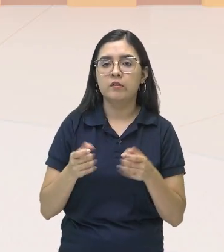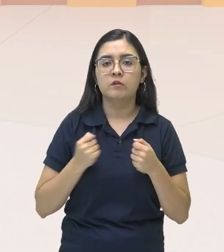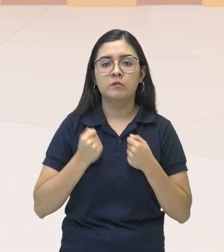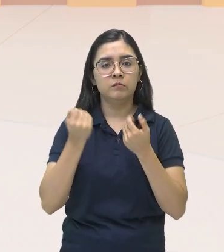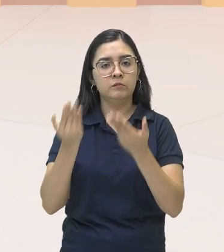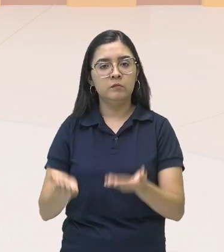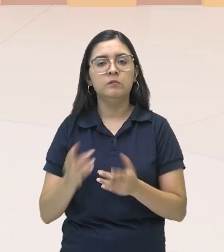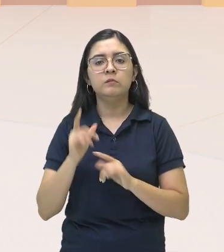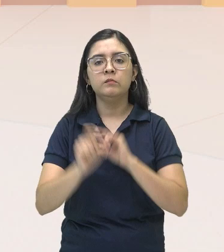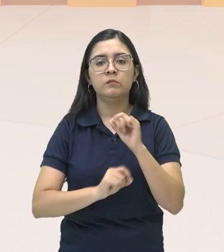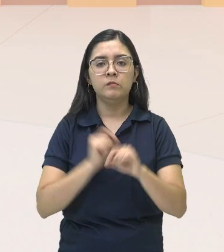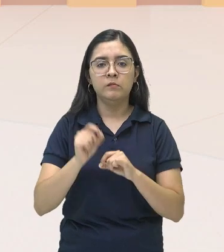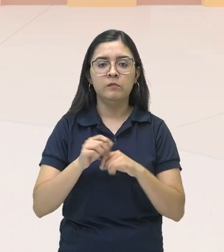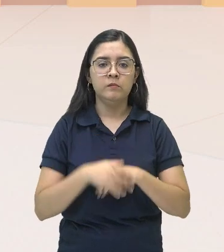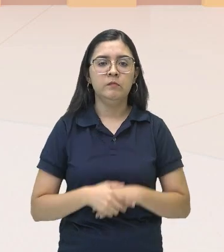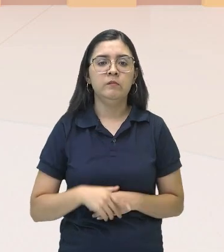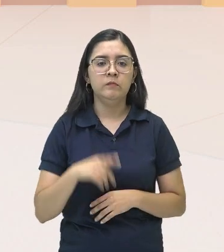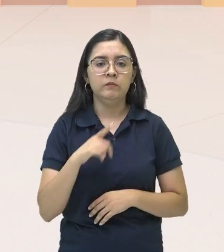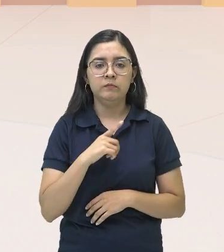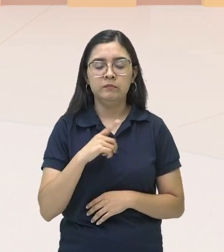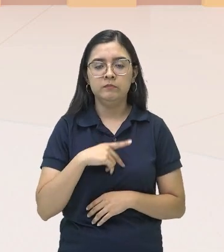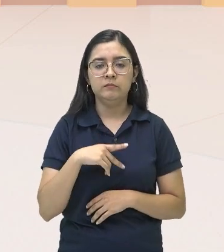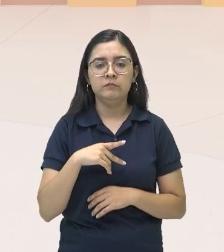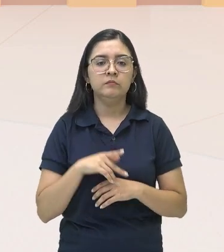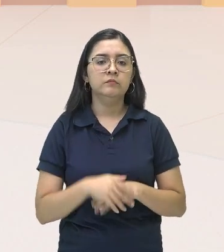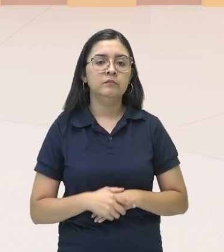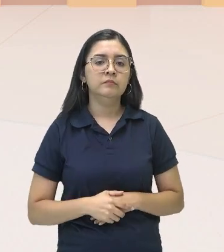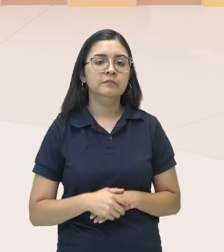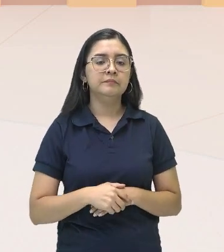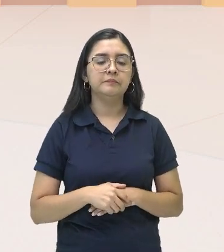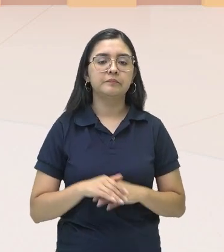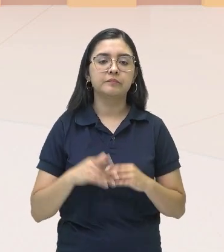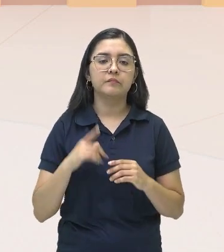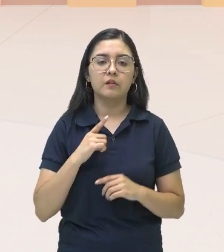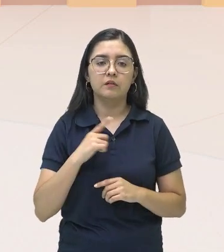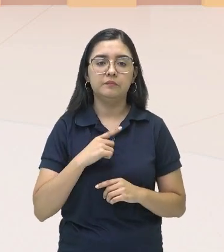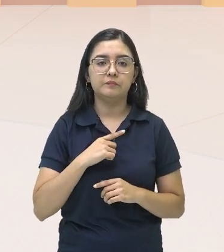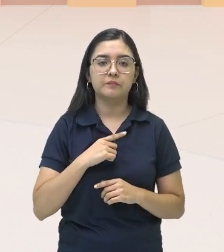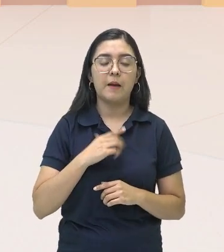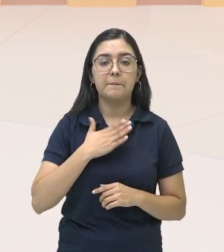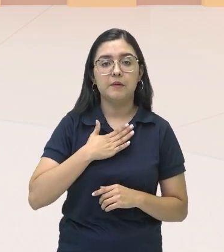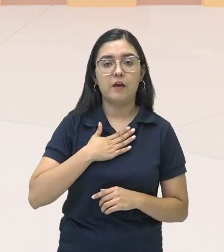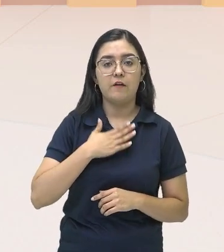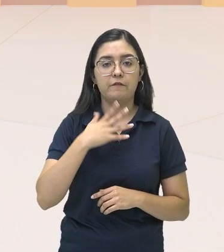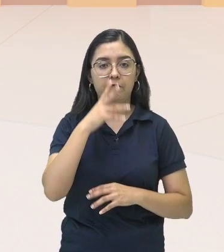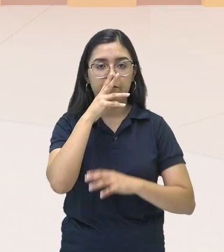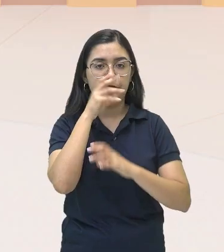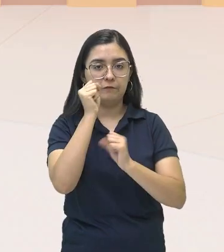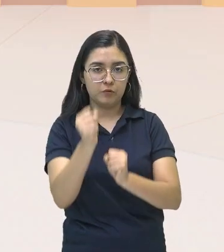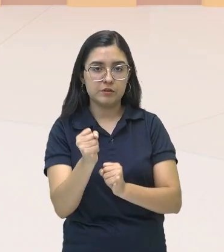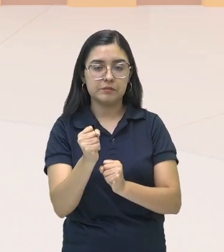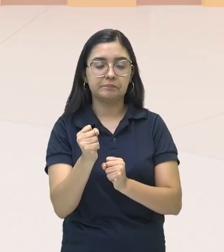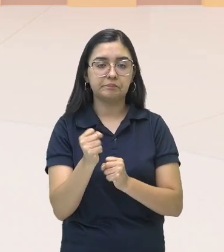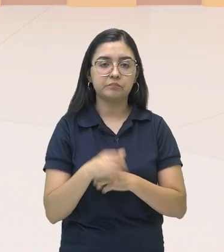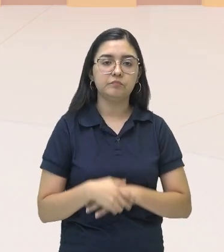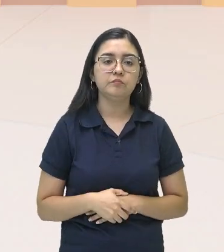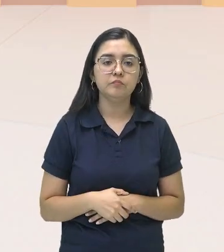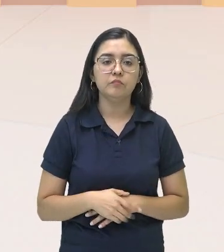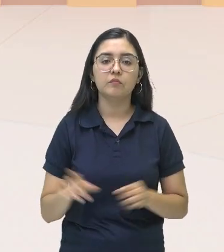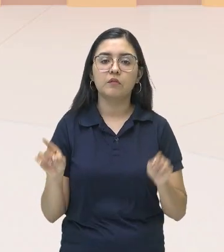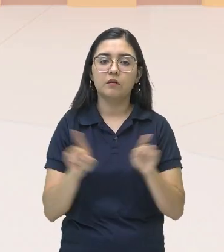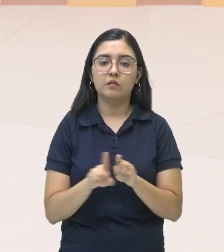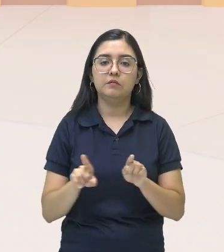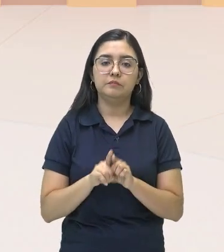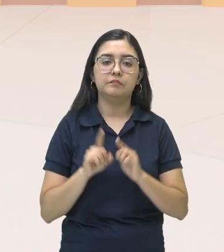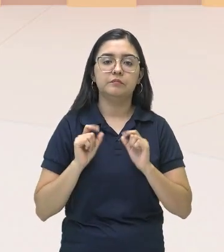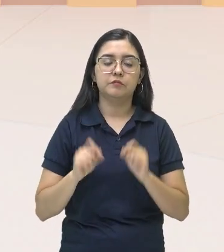Eu vendendo, como diria Karl Marx, né? Eu estou vendendo a minha força produtiva. Eu estou vendendo a